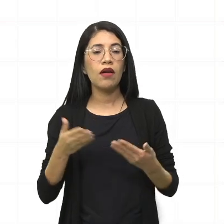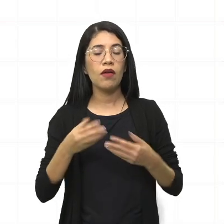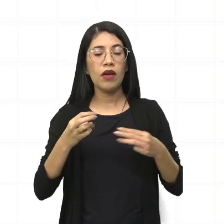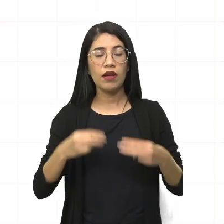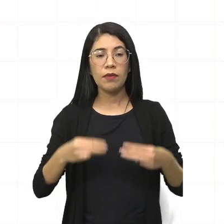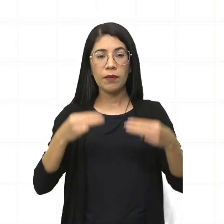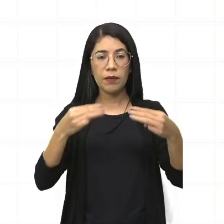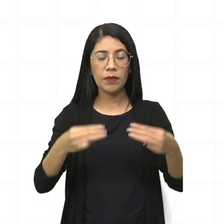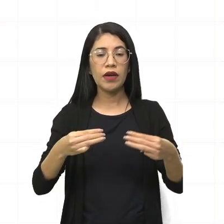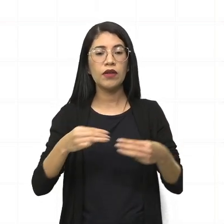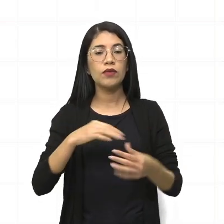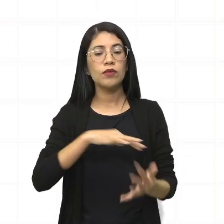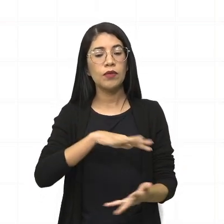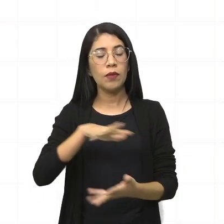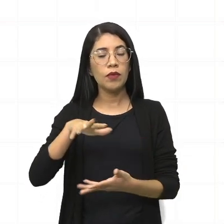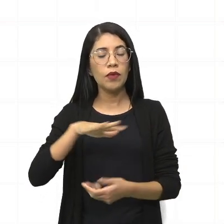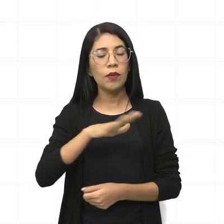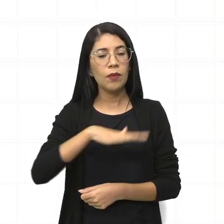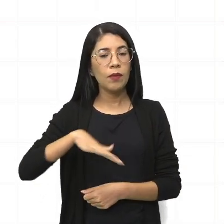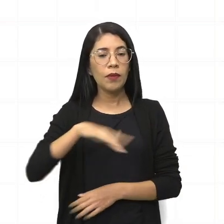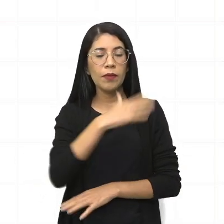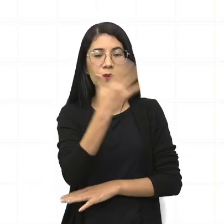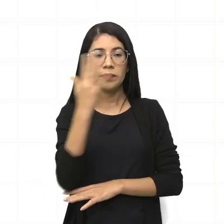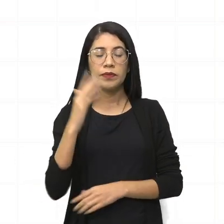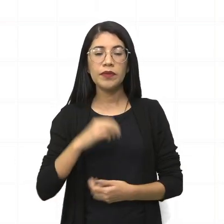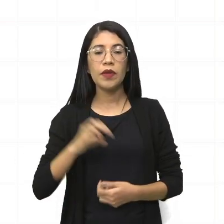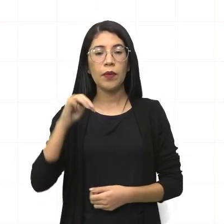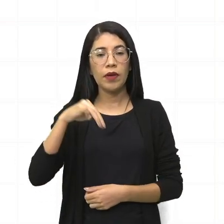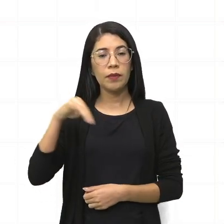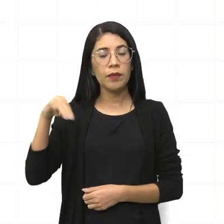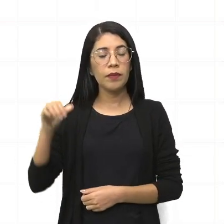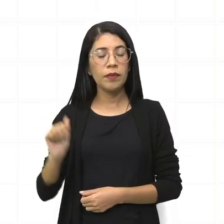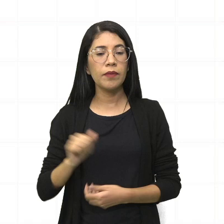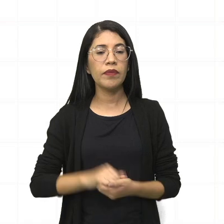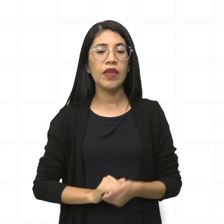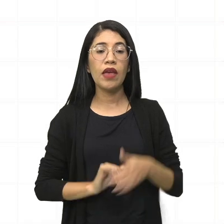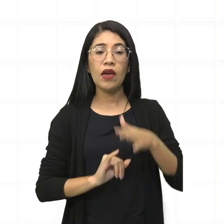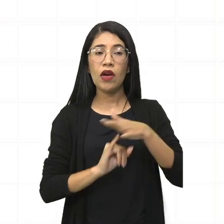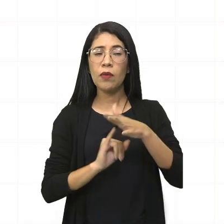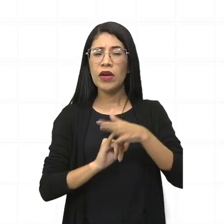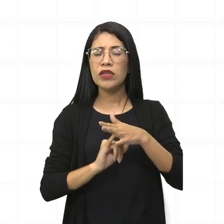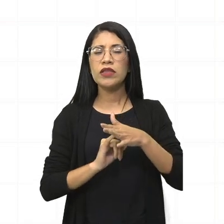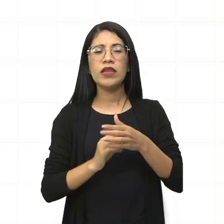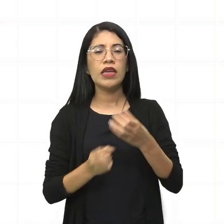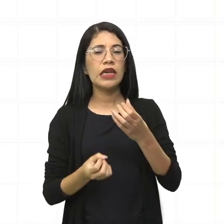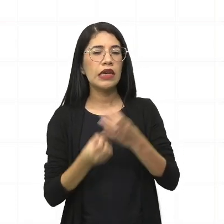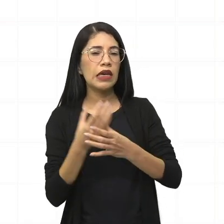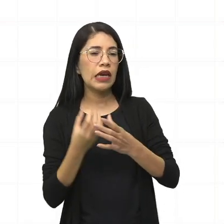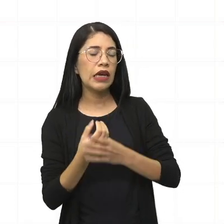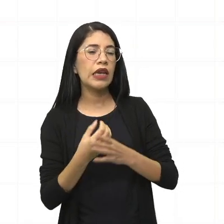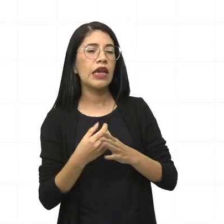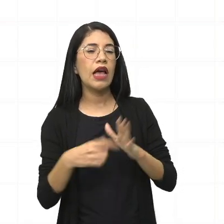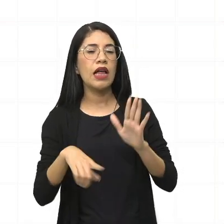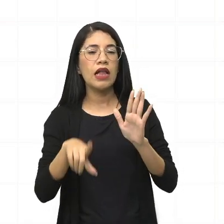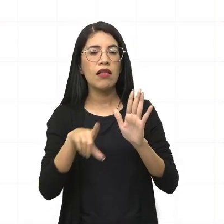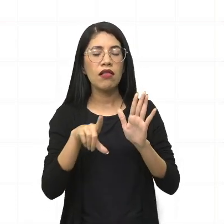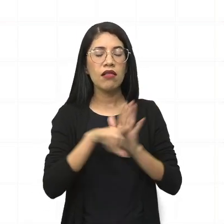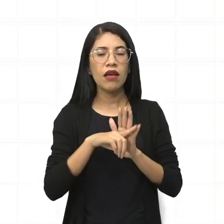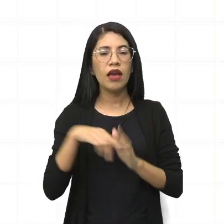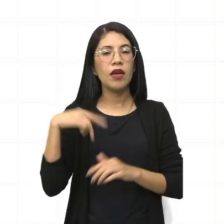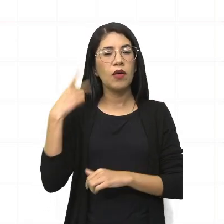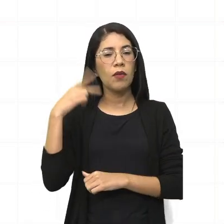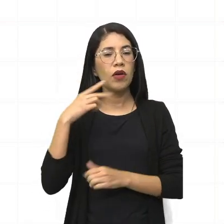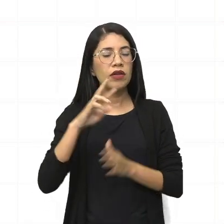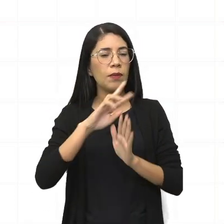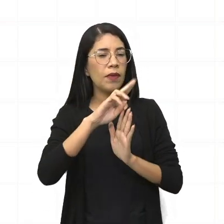o MMA. A instituição que formula, que executa toda a política ambiental do